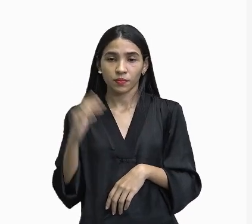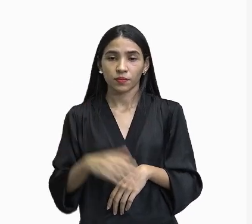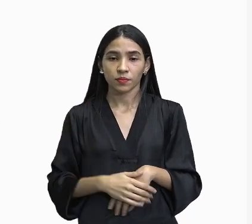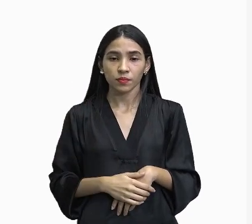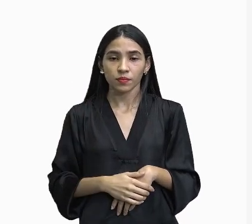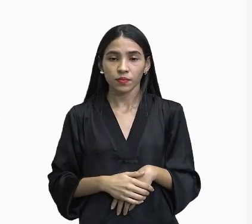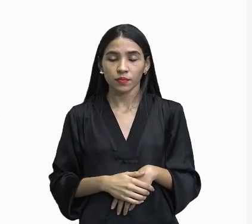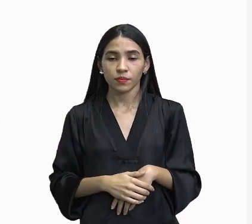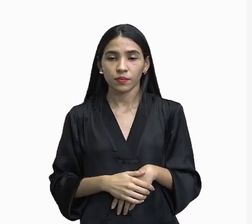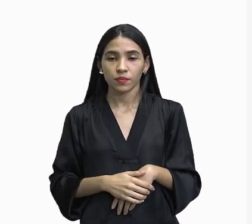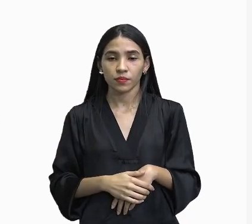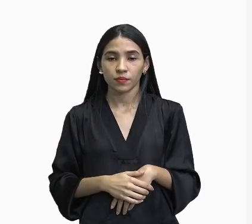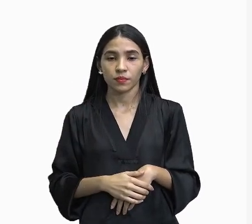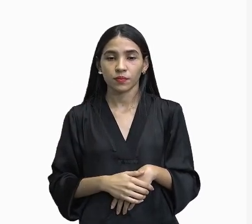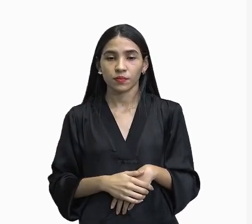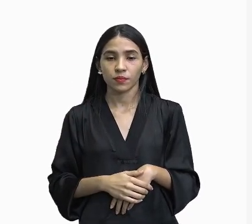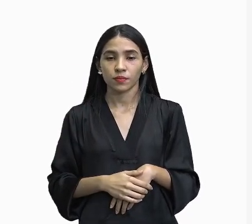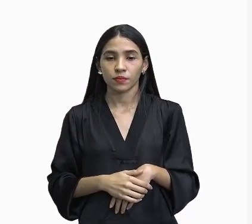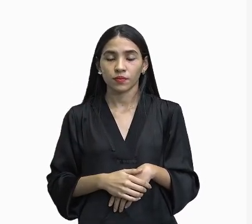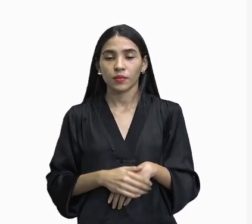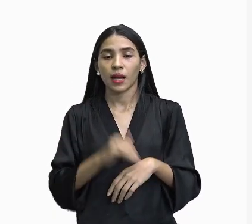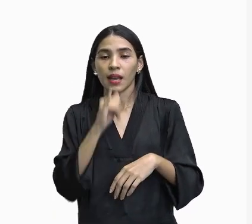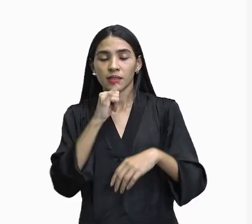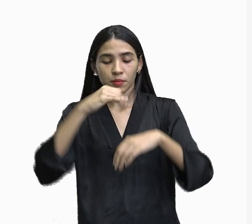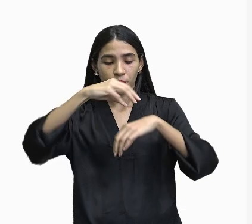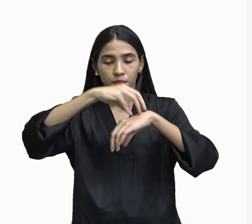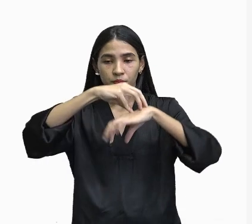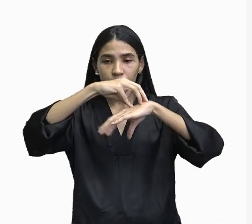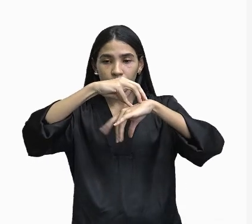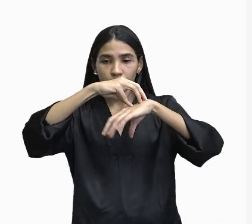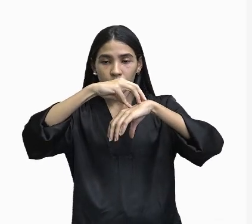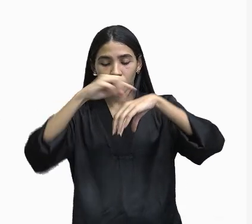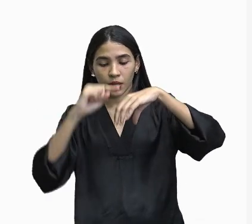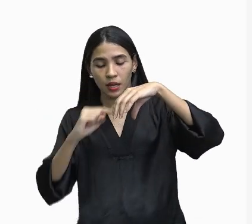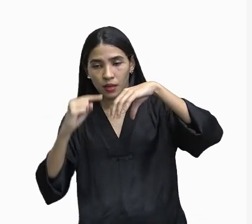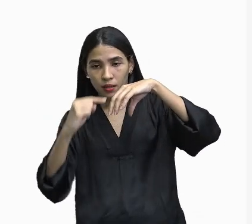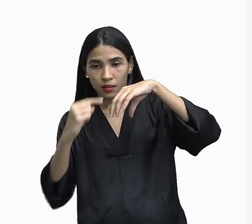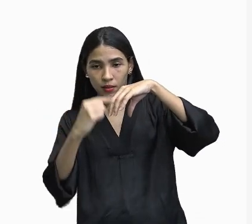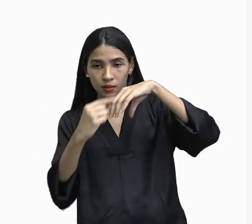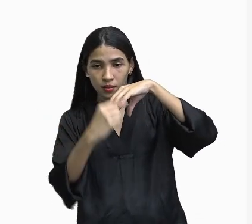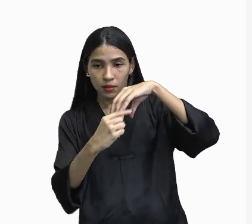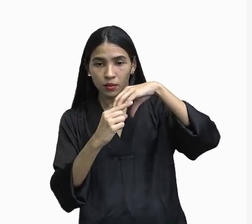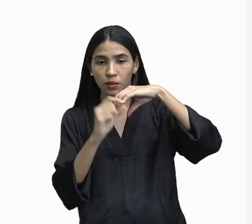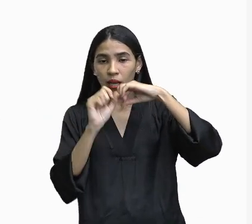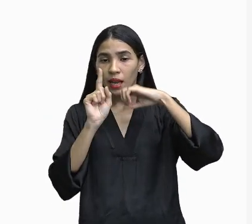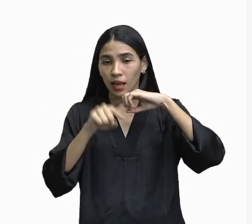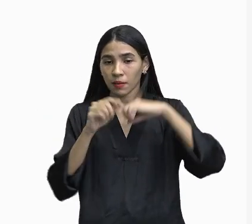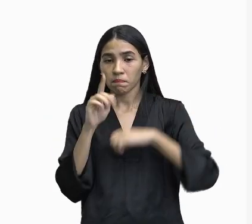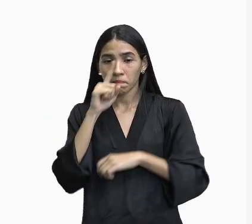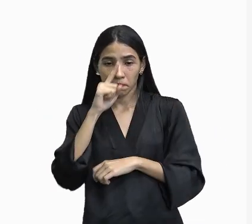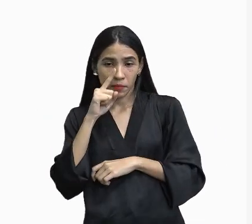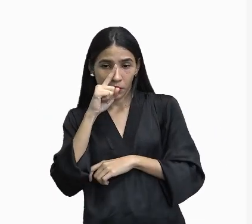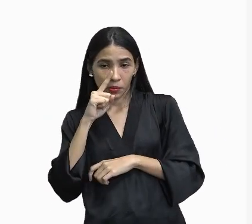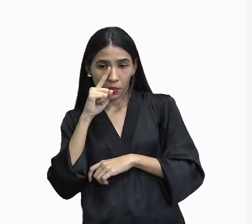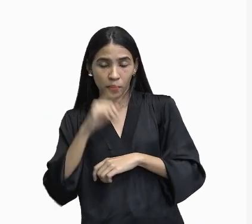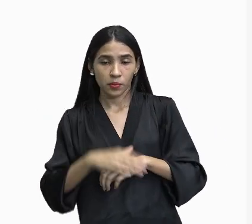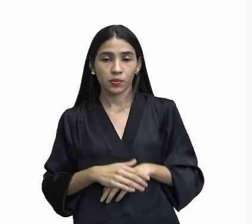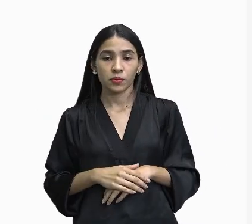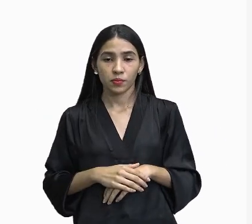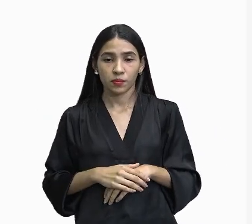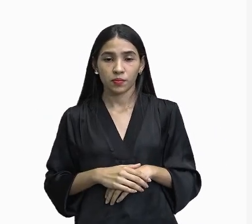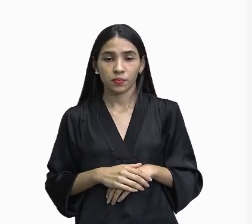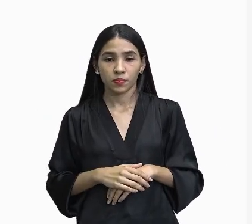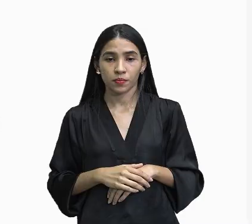da ação dessas toxinas presentes nos tentáculos desses animais, pois podem causar tantos efeitos tóxicos